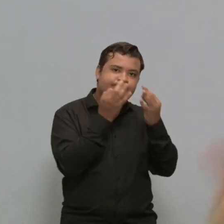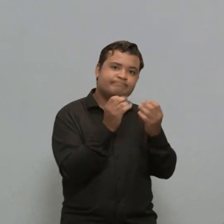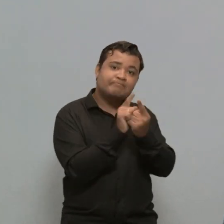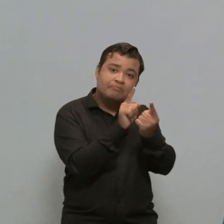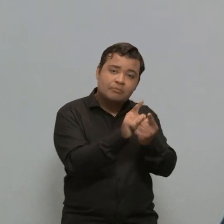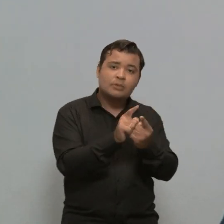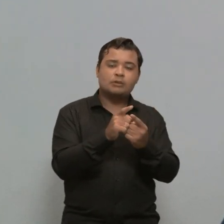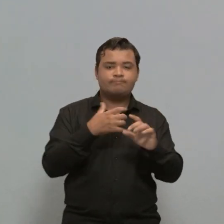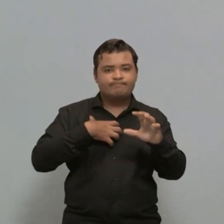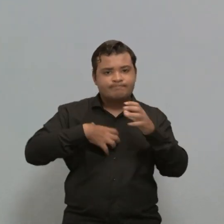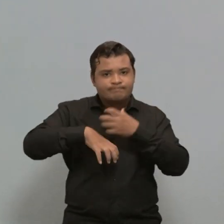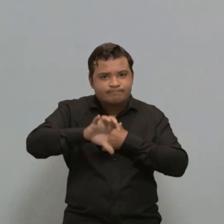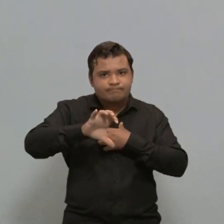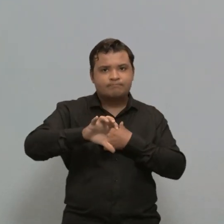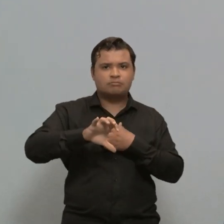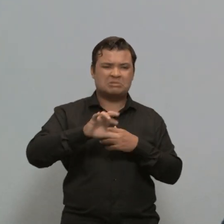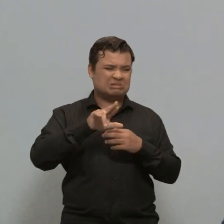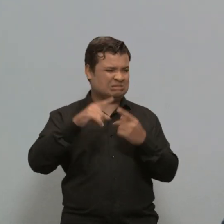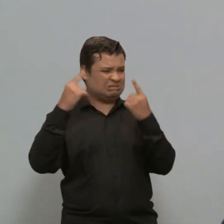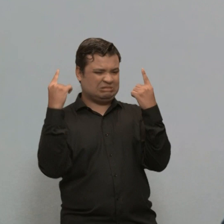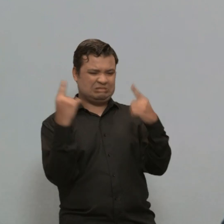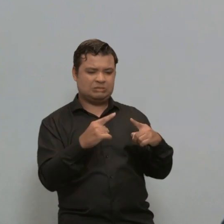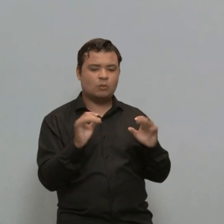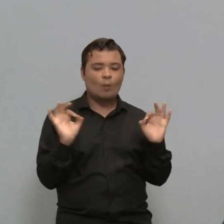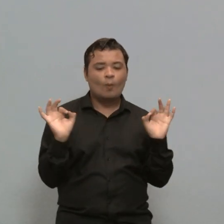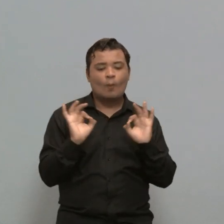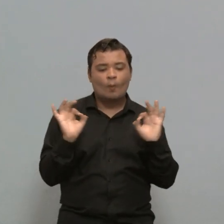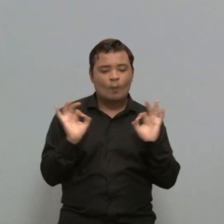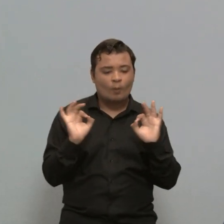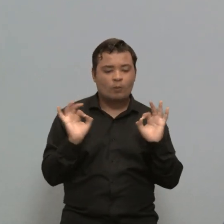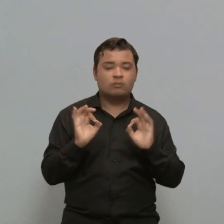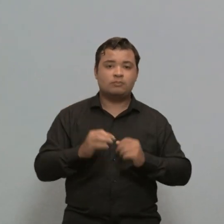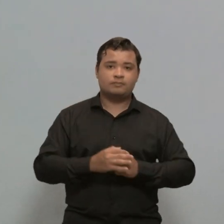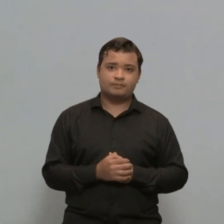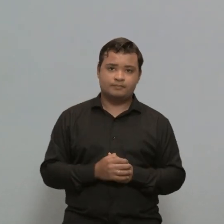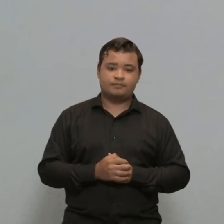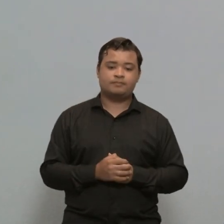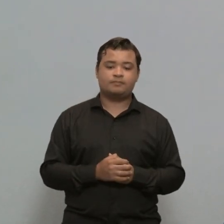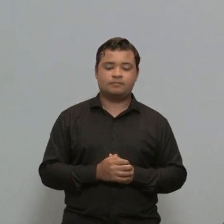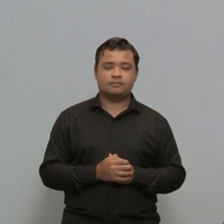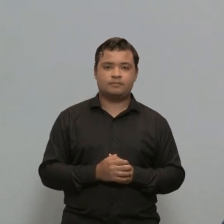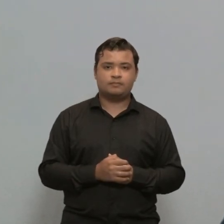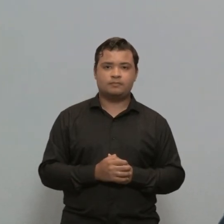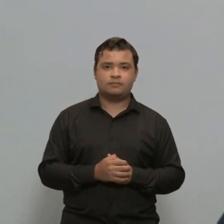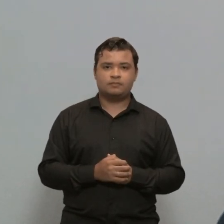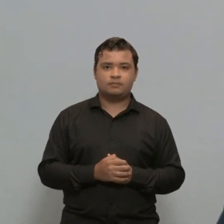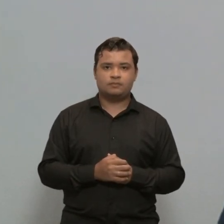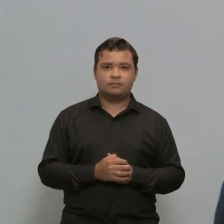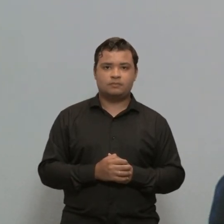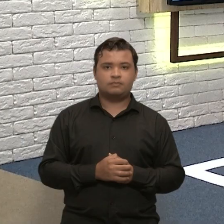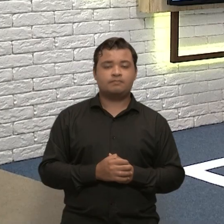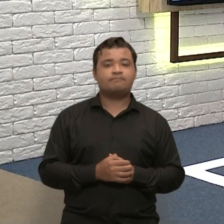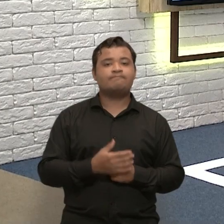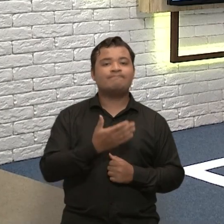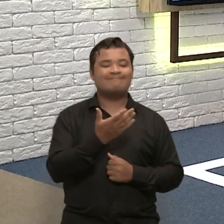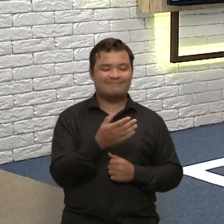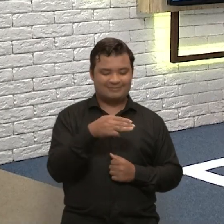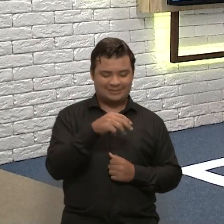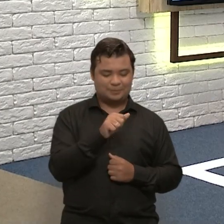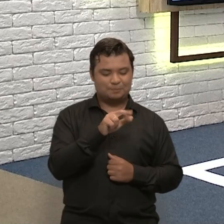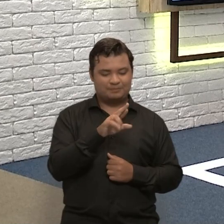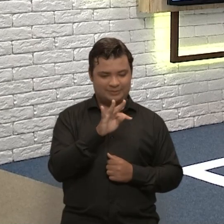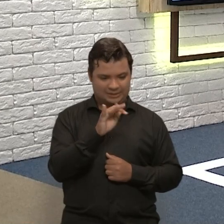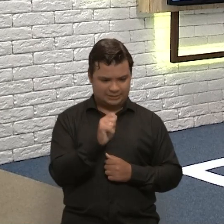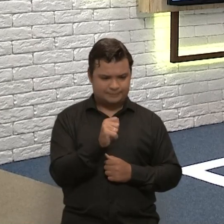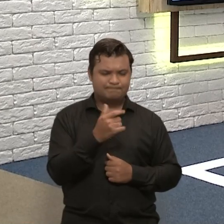não revitimizante, resolutivo daquela situação de violência. Bom, Marta, então quer dizer